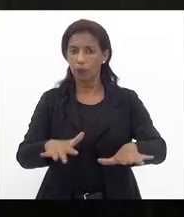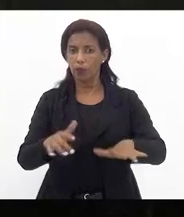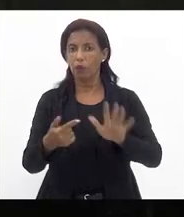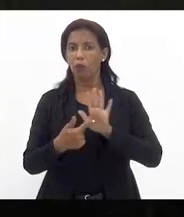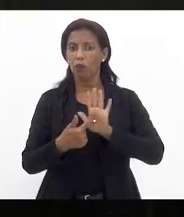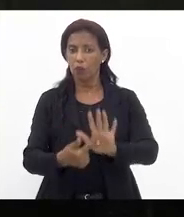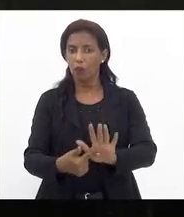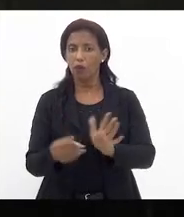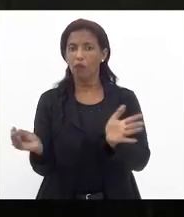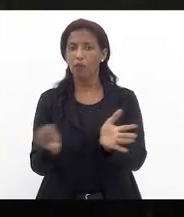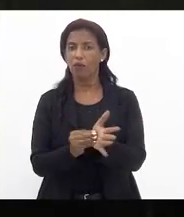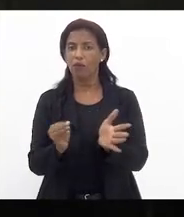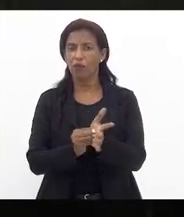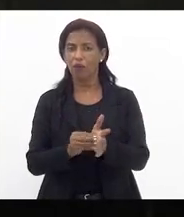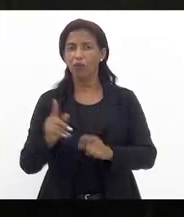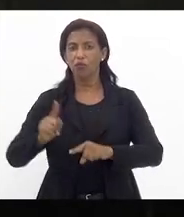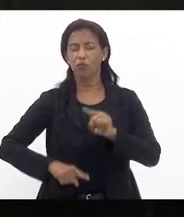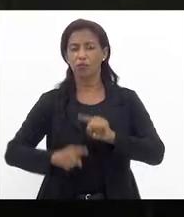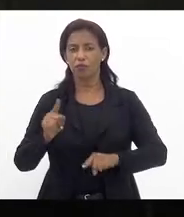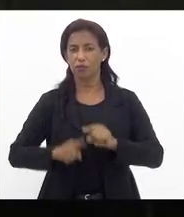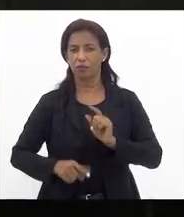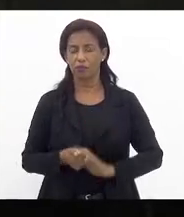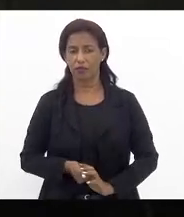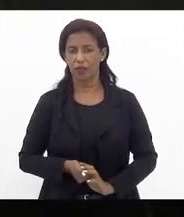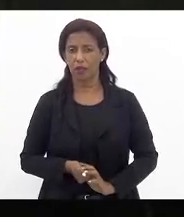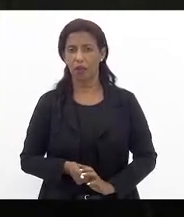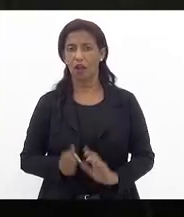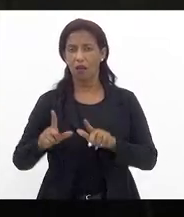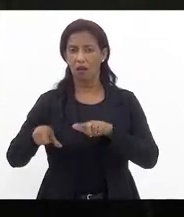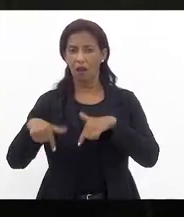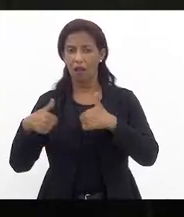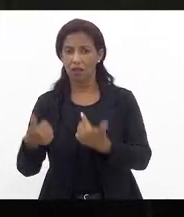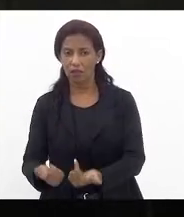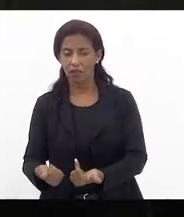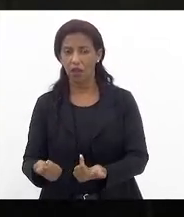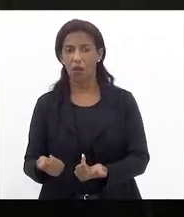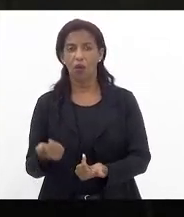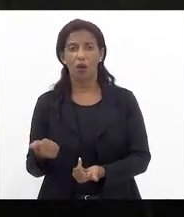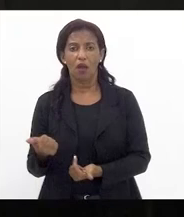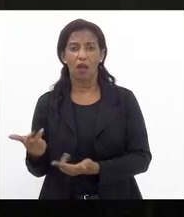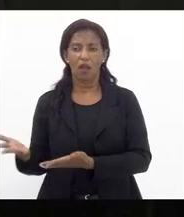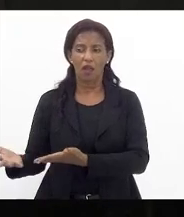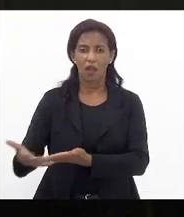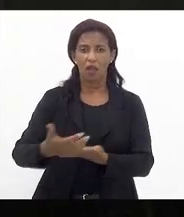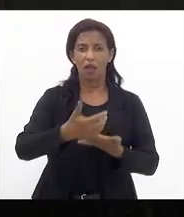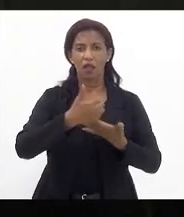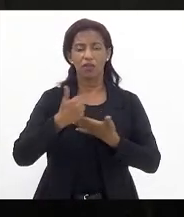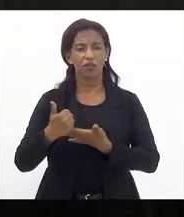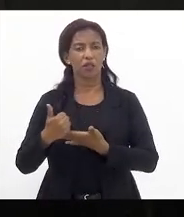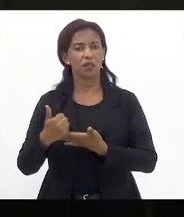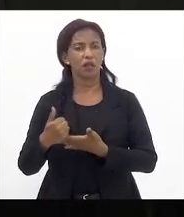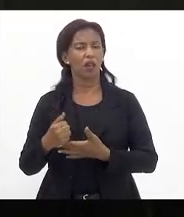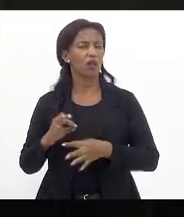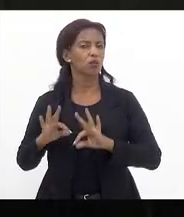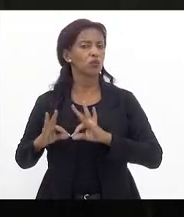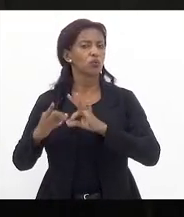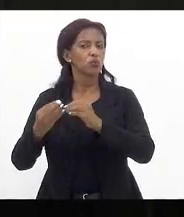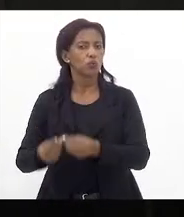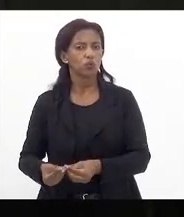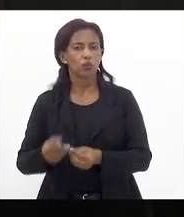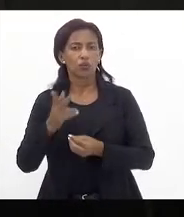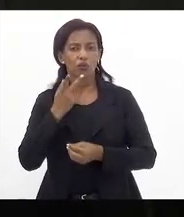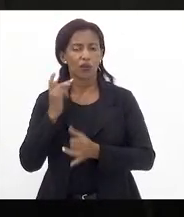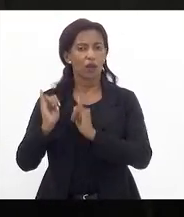que foi a ausência de insumos. Ações estruturantes é resgatar aqui a questão